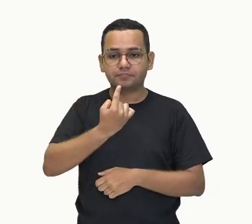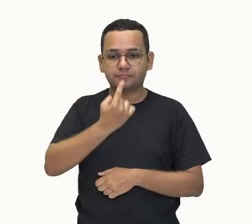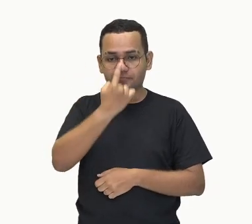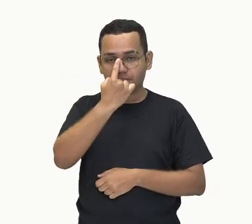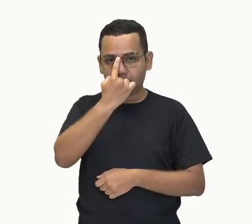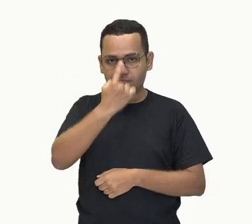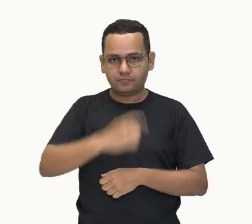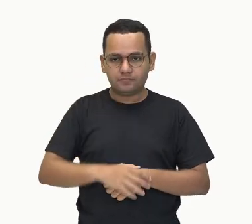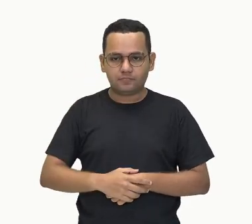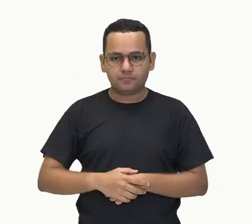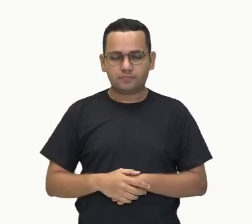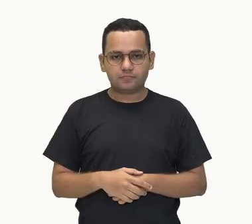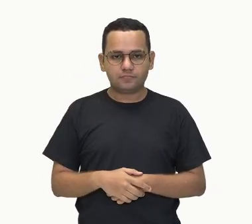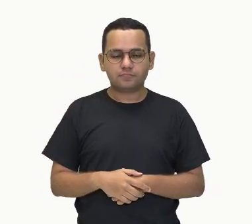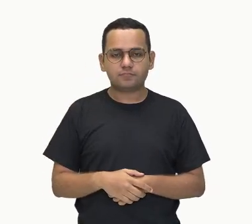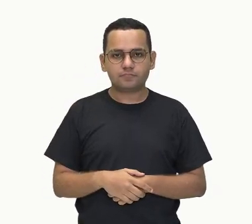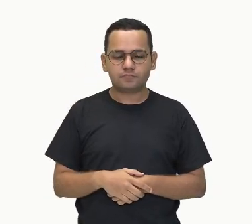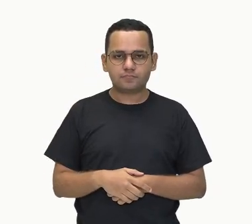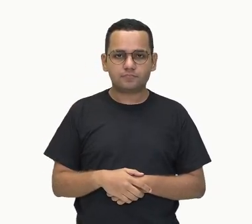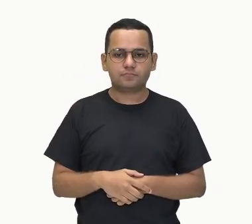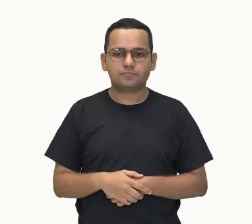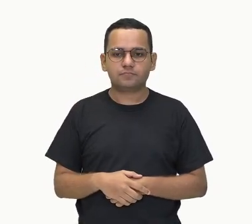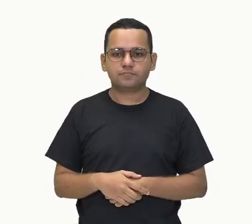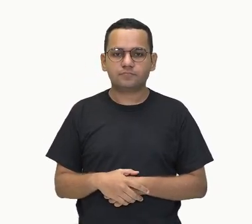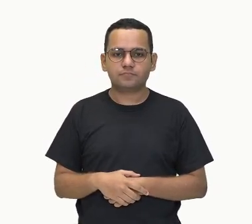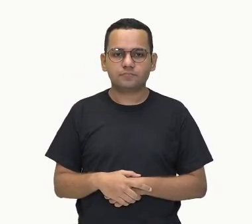só. O exemplo 3.